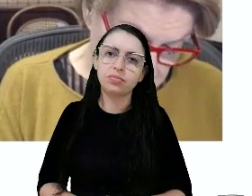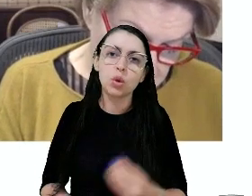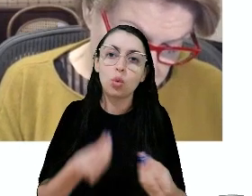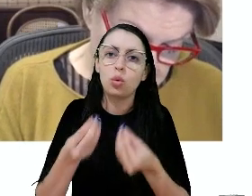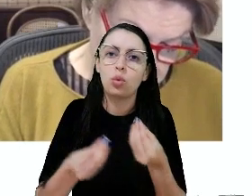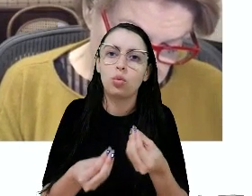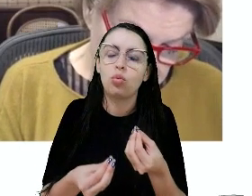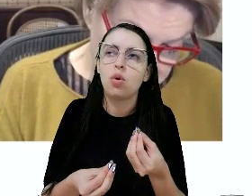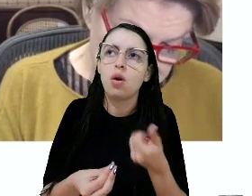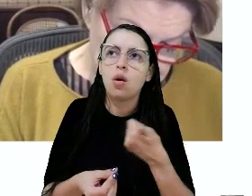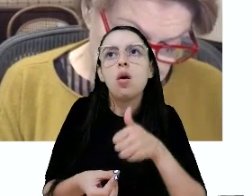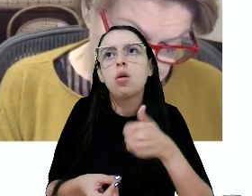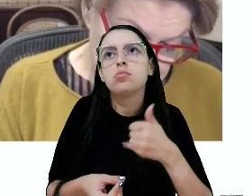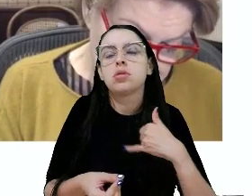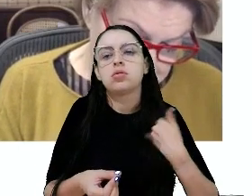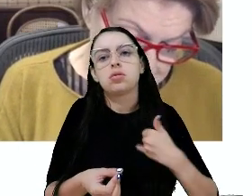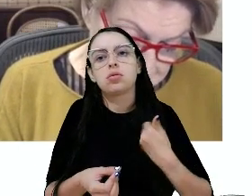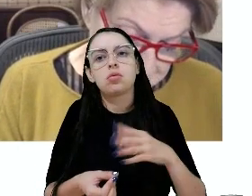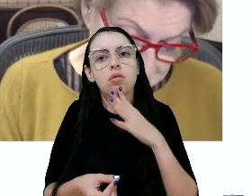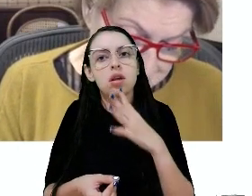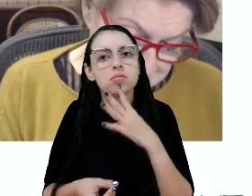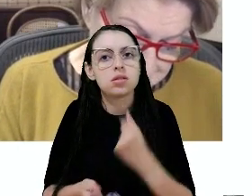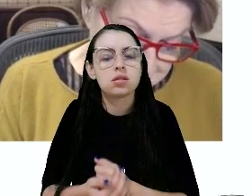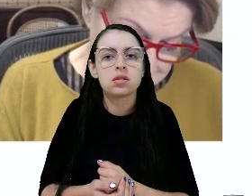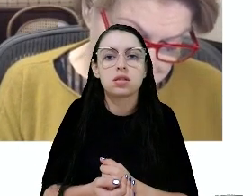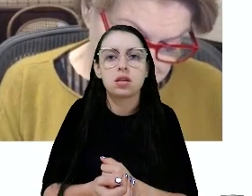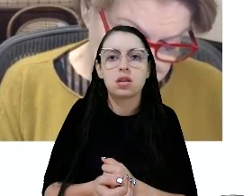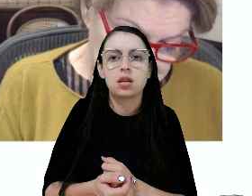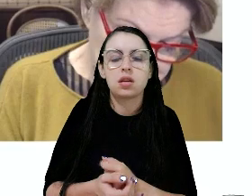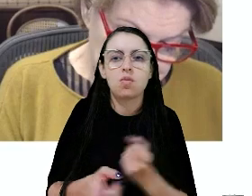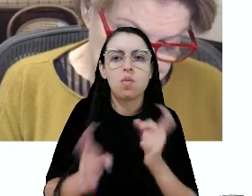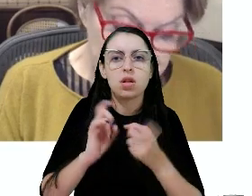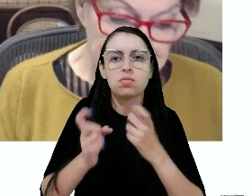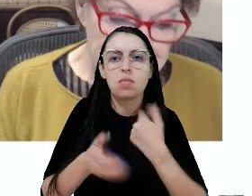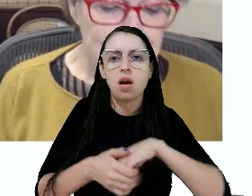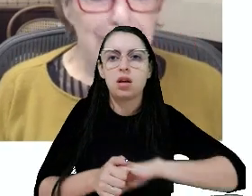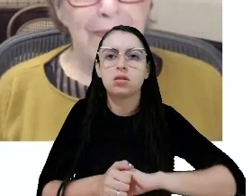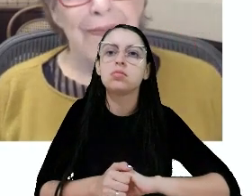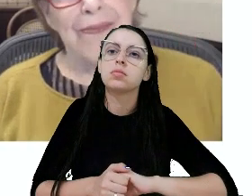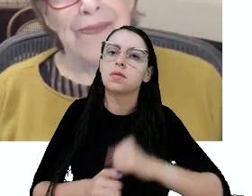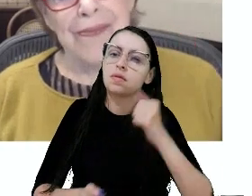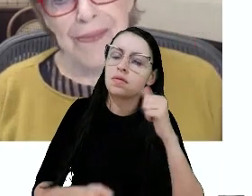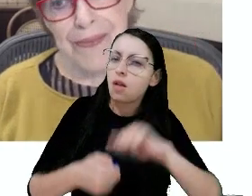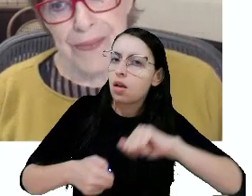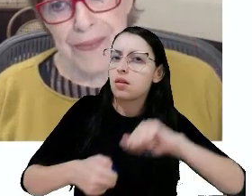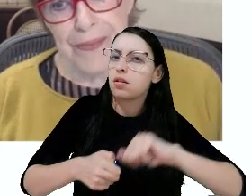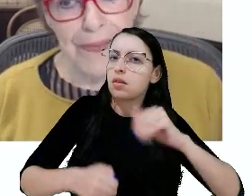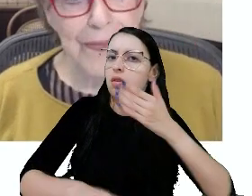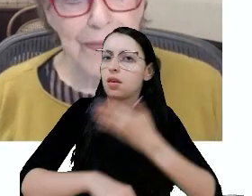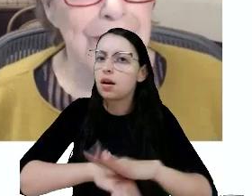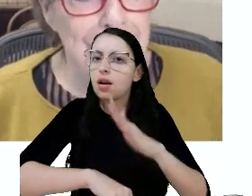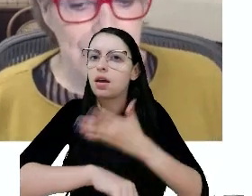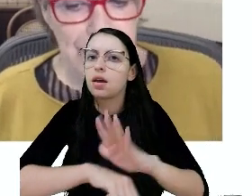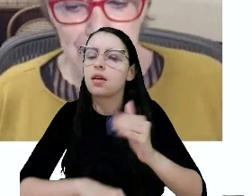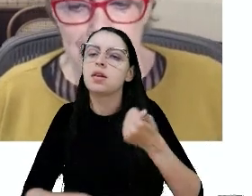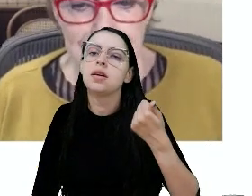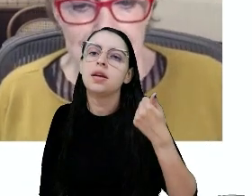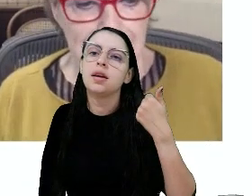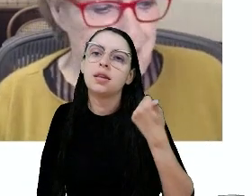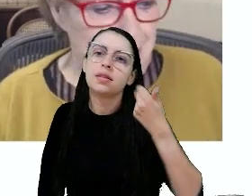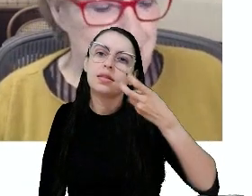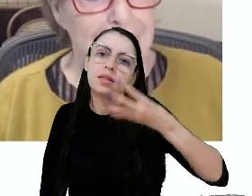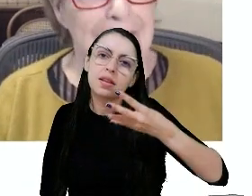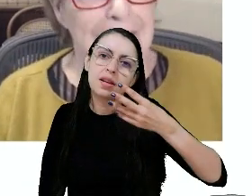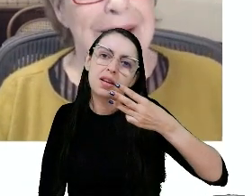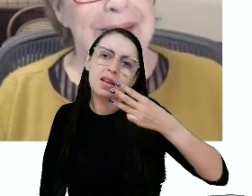e aí com 11 anos de idade, eu conheci o esporte, Inês, como você trouxe aqui, e comecei a praticar. Aí aos 13 anos